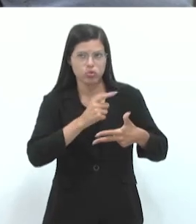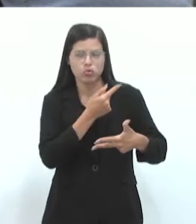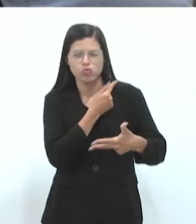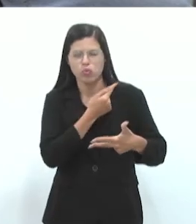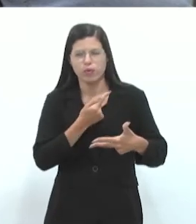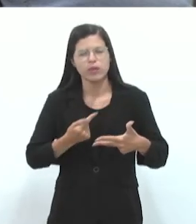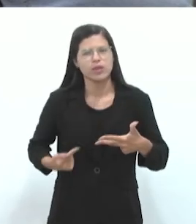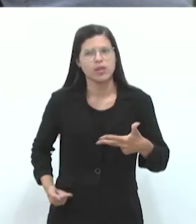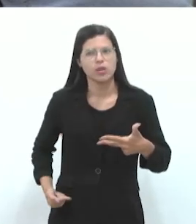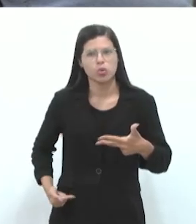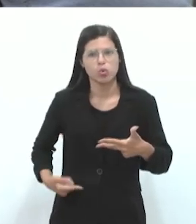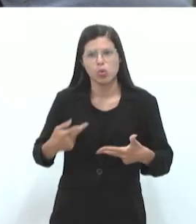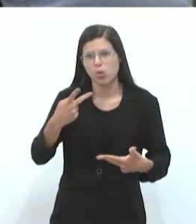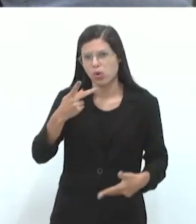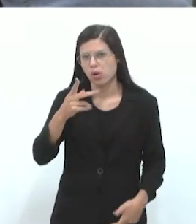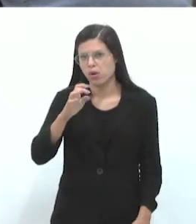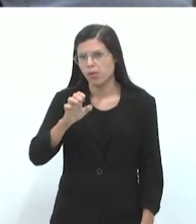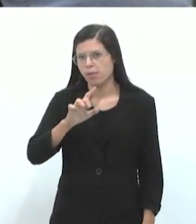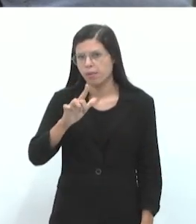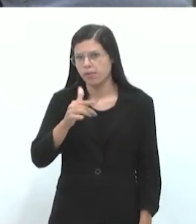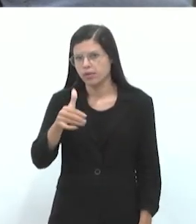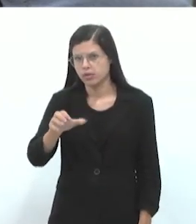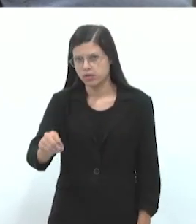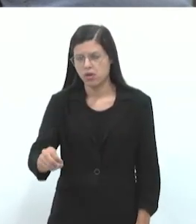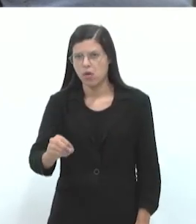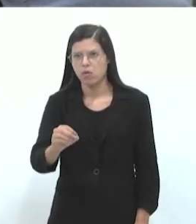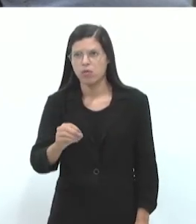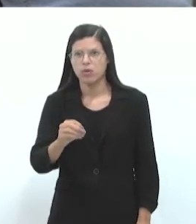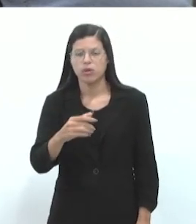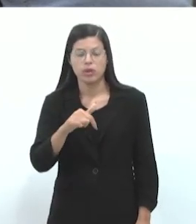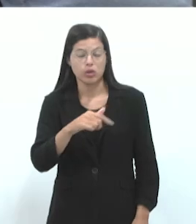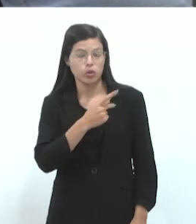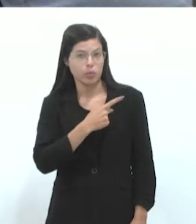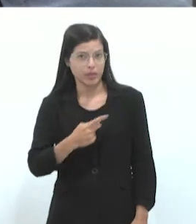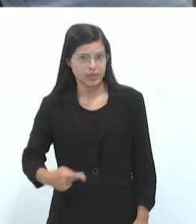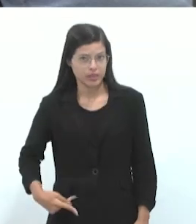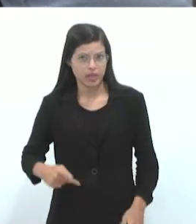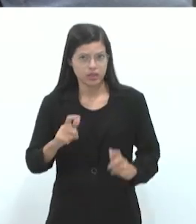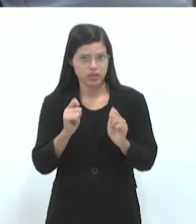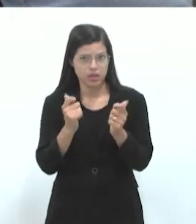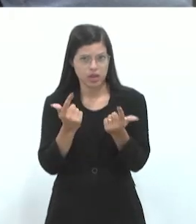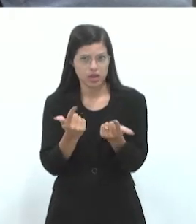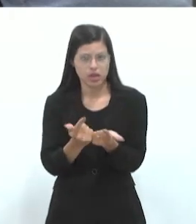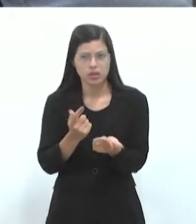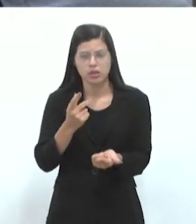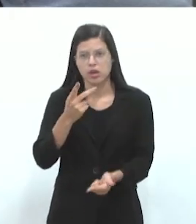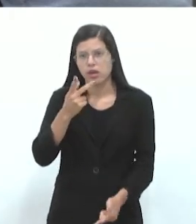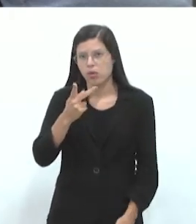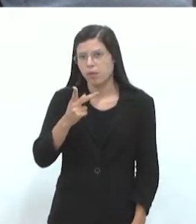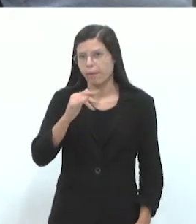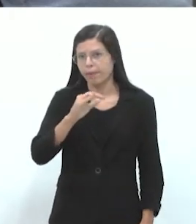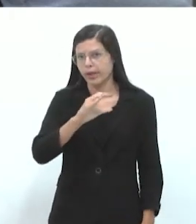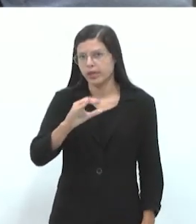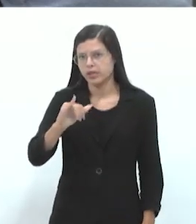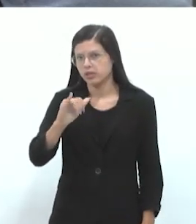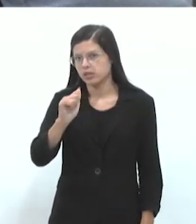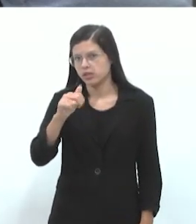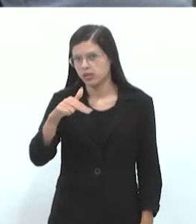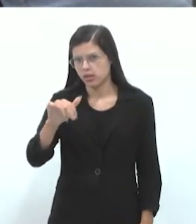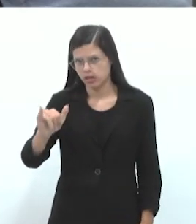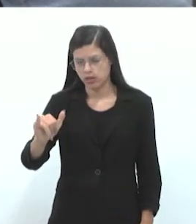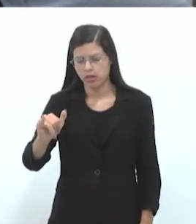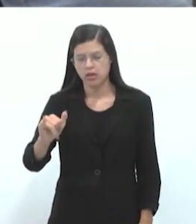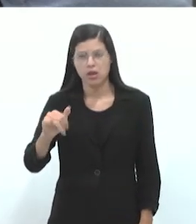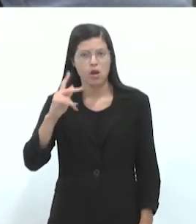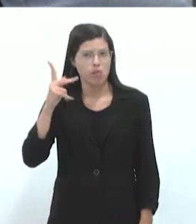o Pezão e era presidente da Casa o Pisciani. A Procuradoria pegou